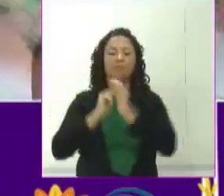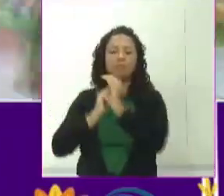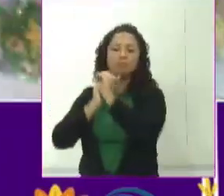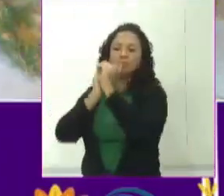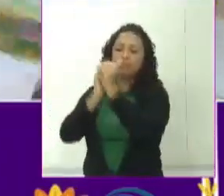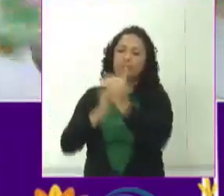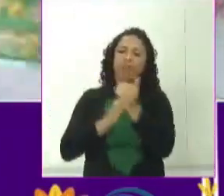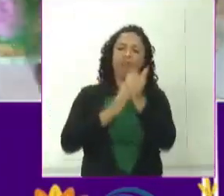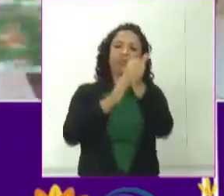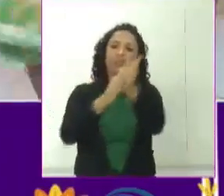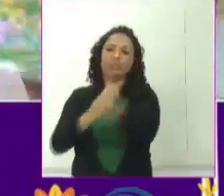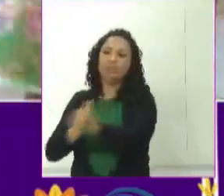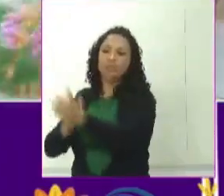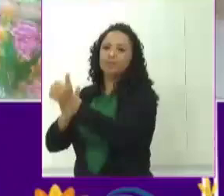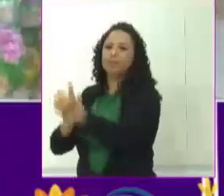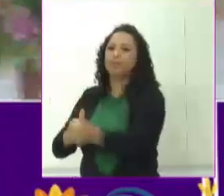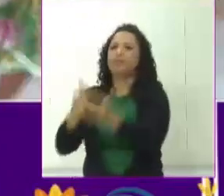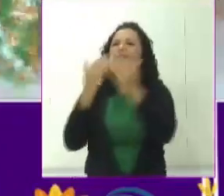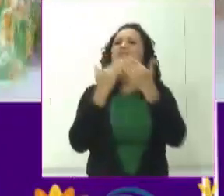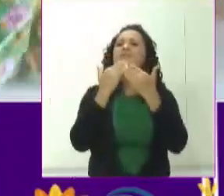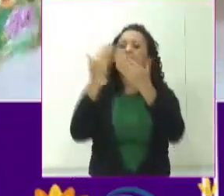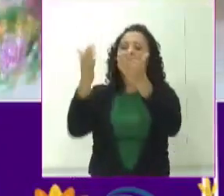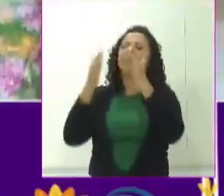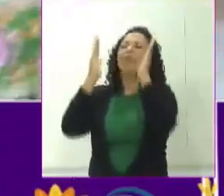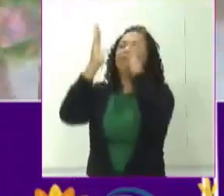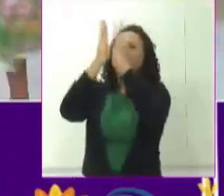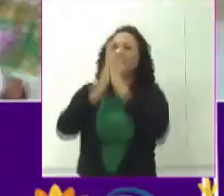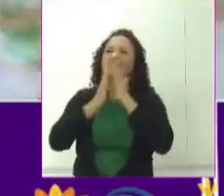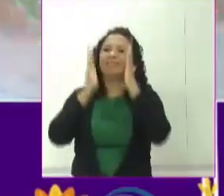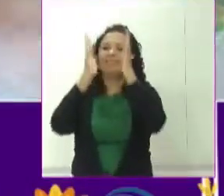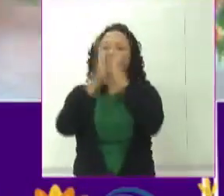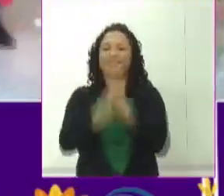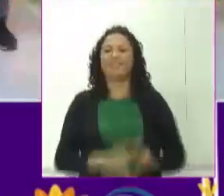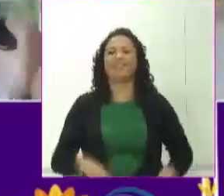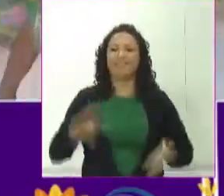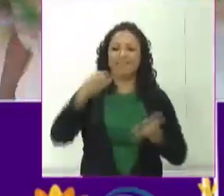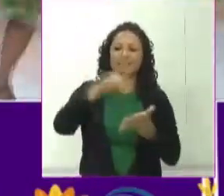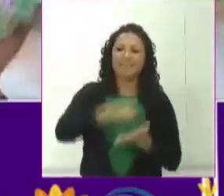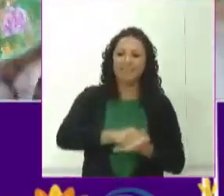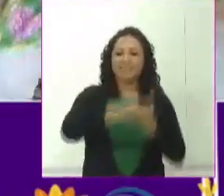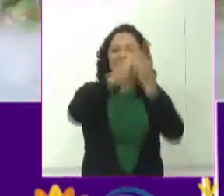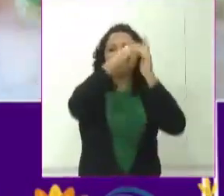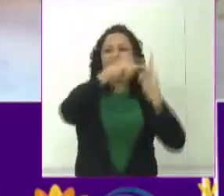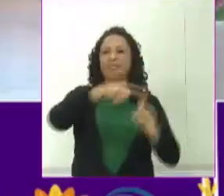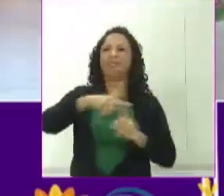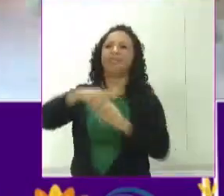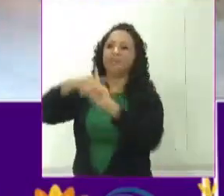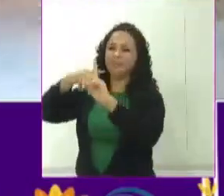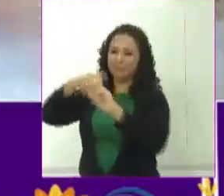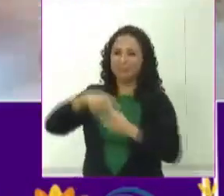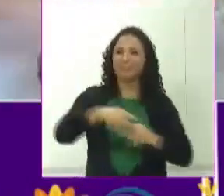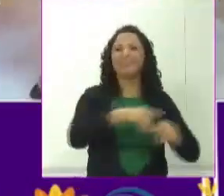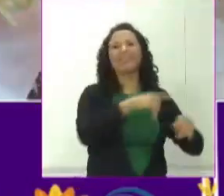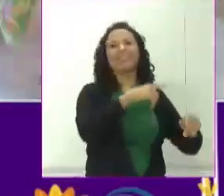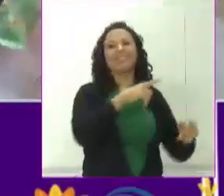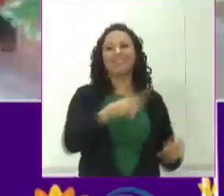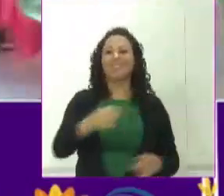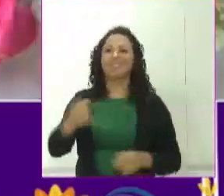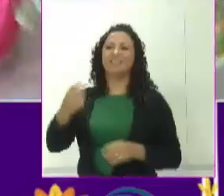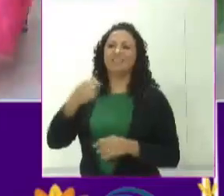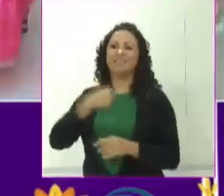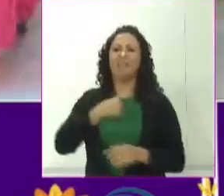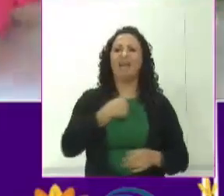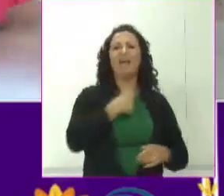conduz. Vim pedir oração e joelho aos pés da cruz. Sou precioso e a você